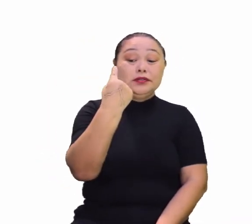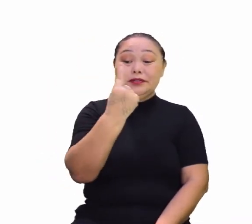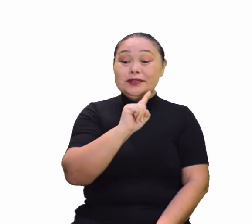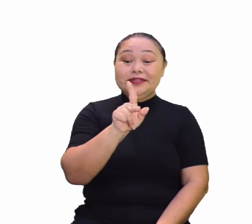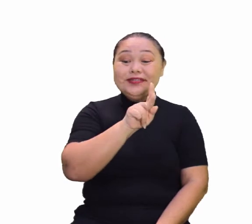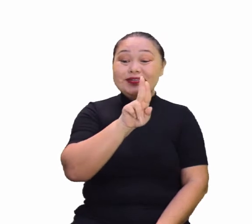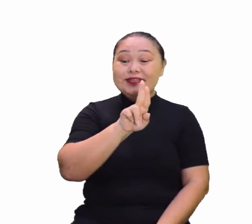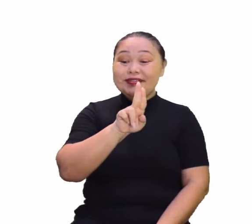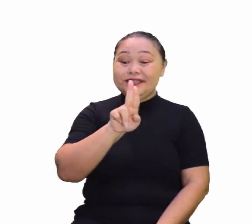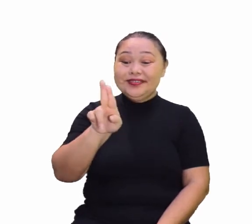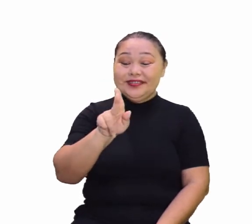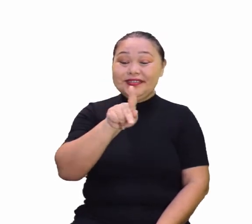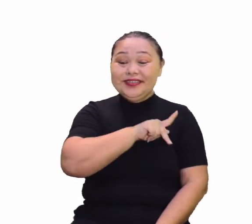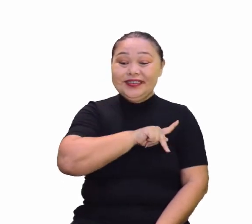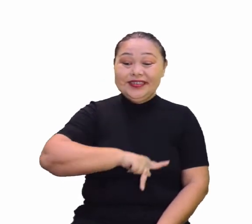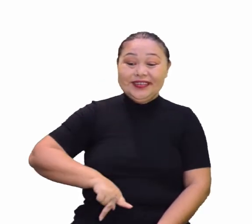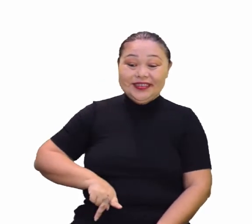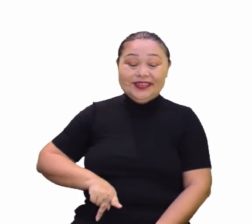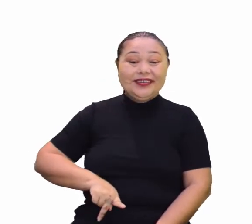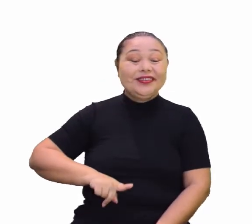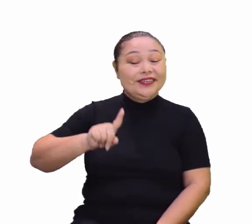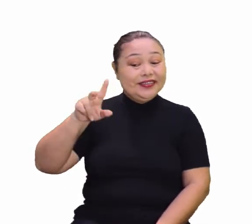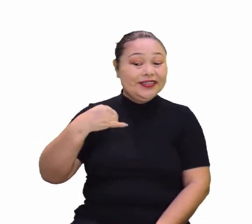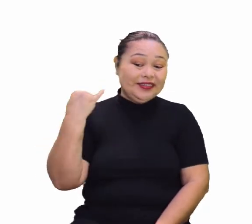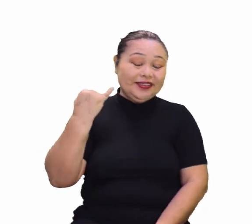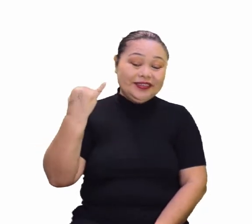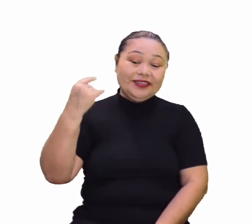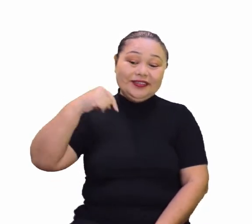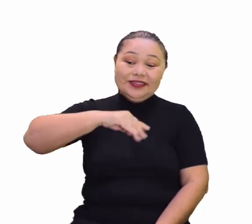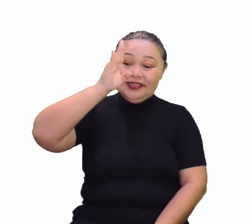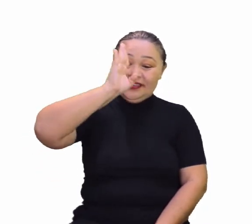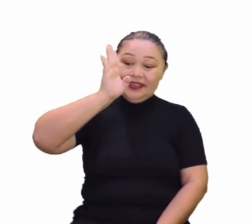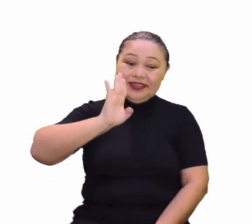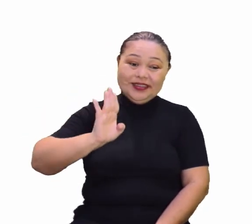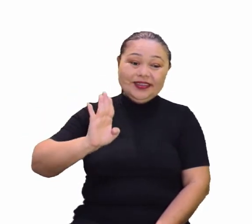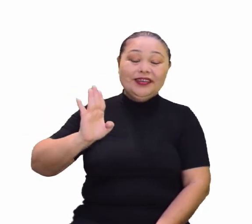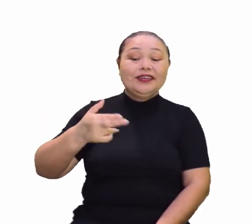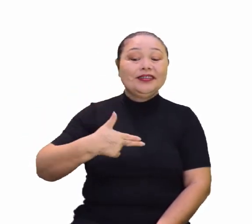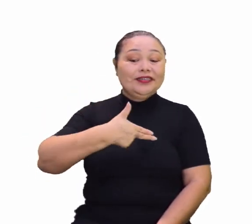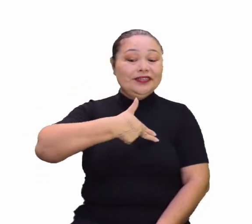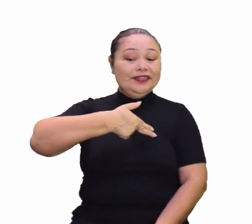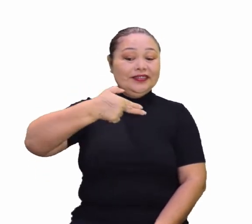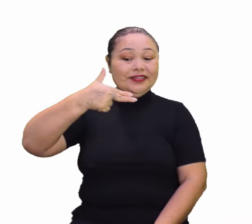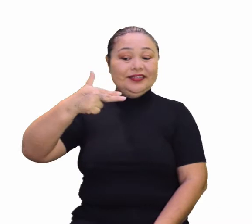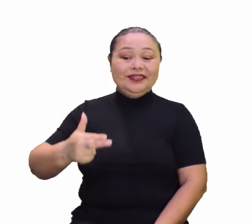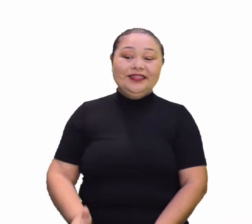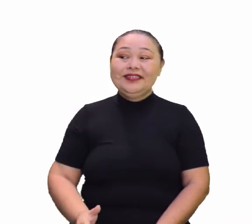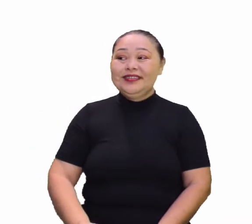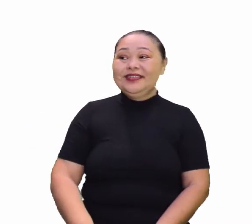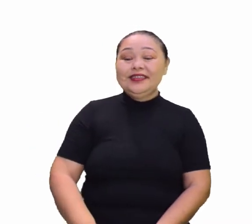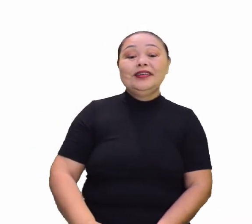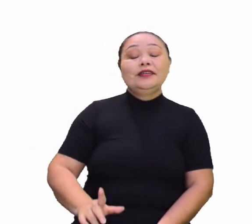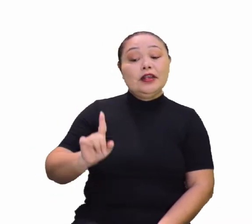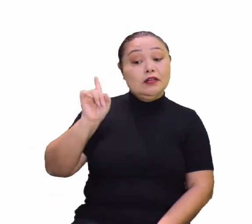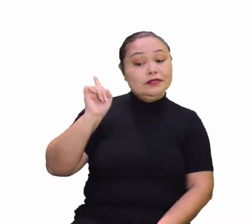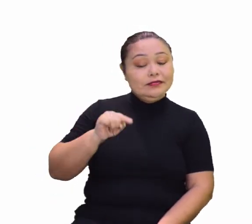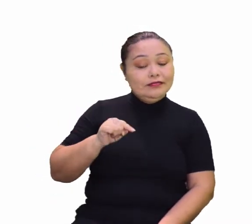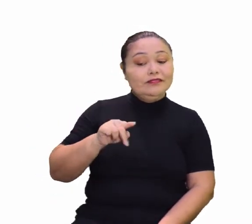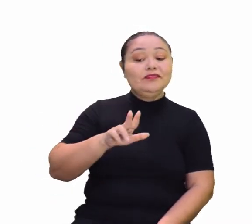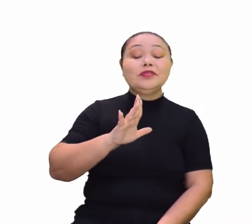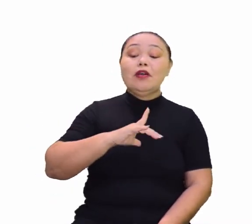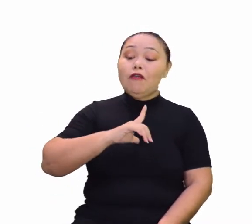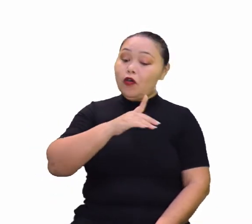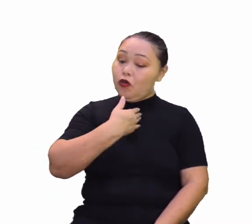Com certeza. Um presidente que foi muito importante para o Brasil, Exato. Getúlio Vargas. Ele mesmo. Foi um